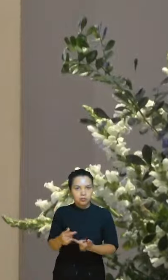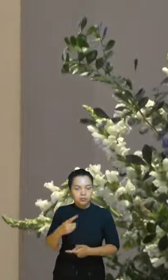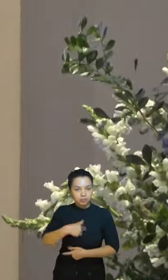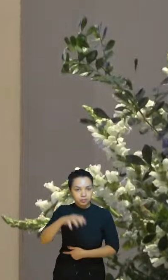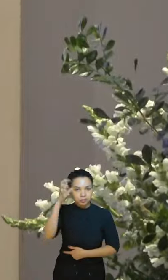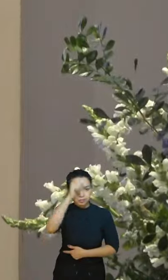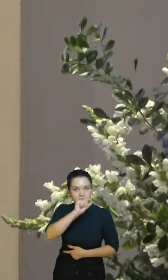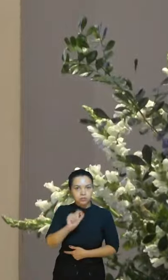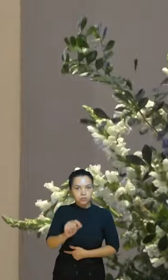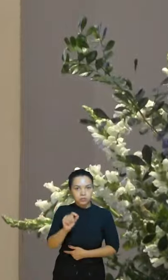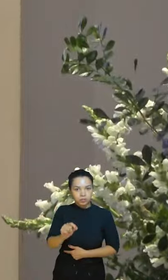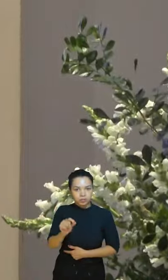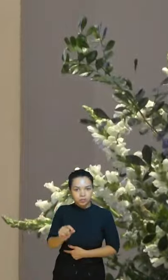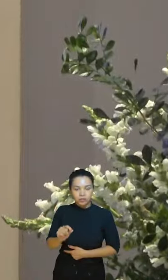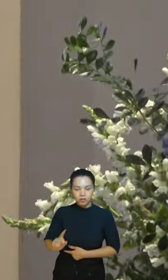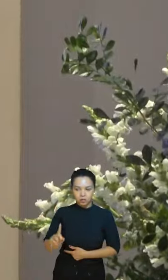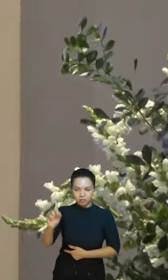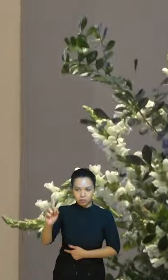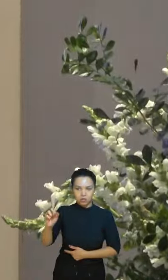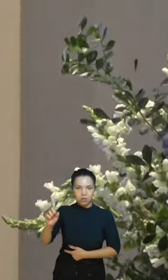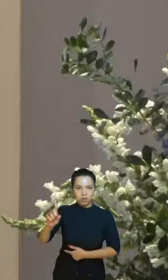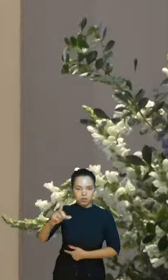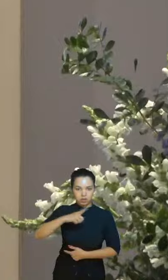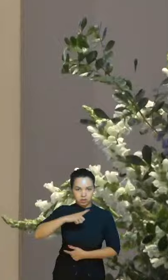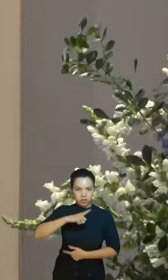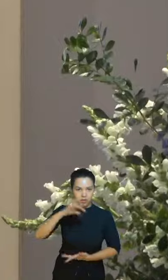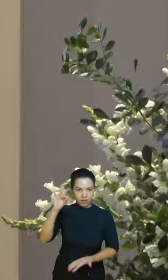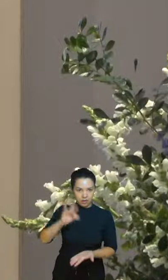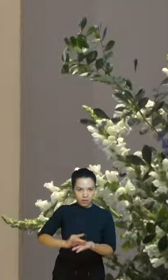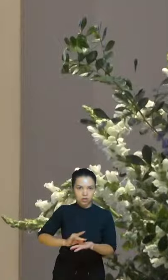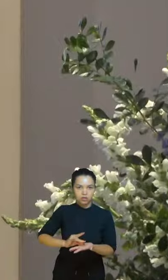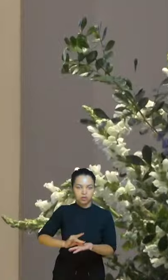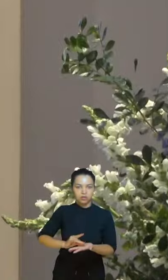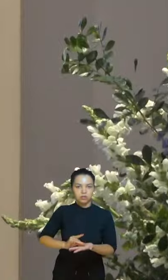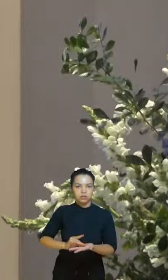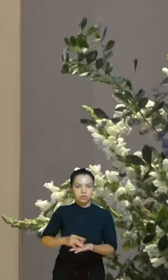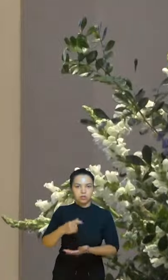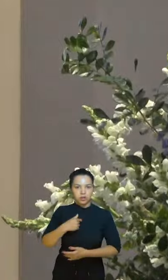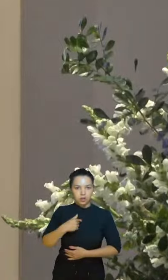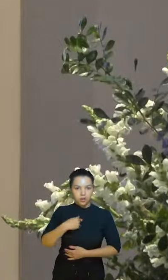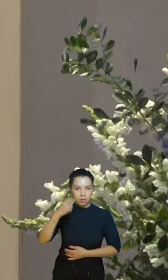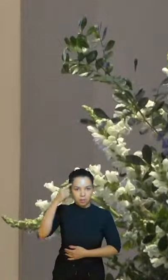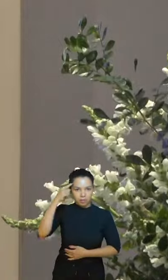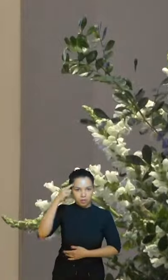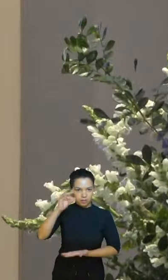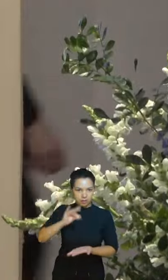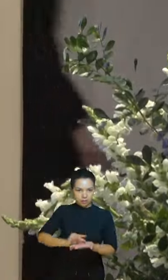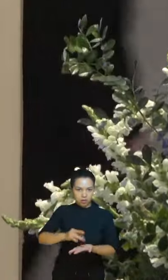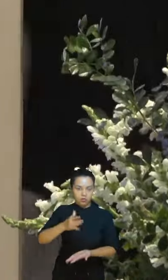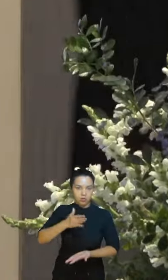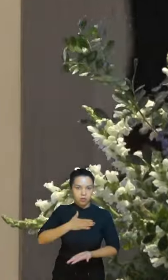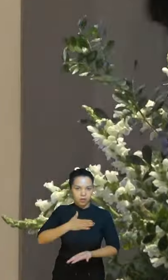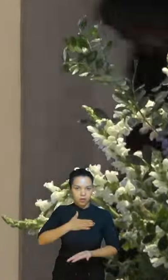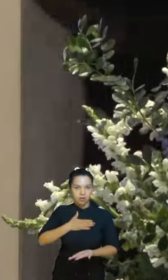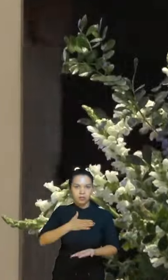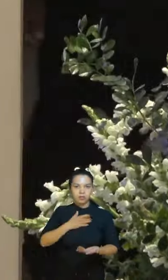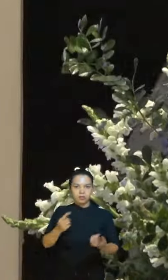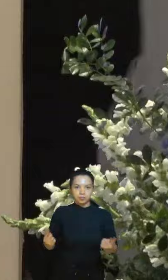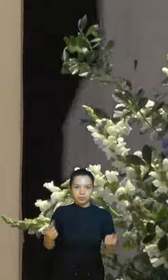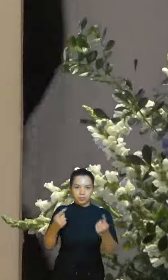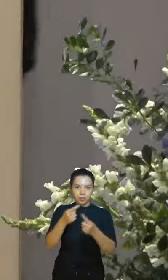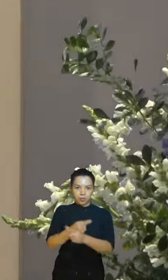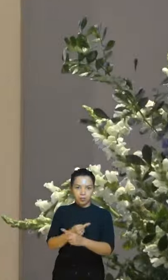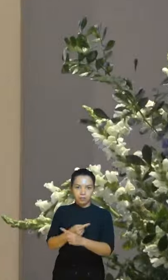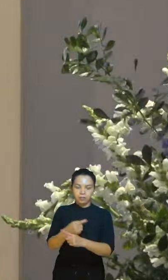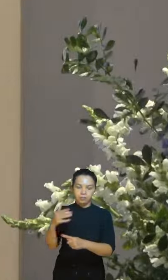ninguém é detentor da verdade que a verdade que eu imaginava ser minha ela é contraposta pelo meu